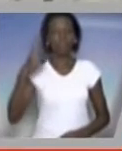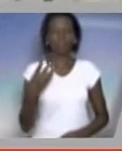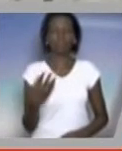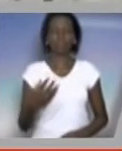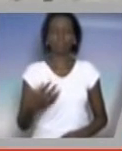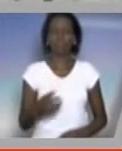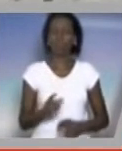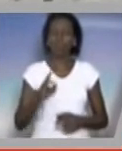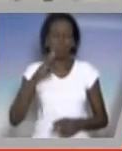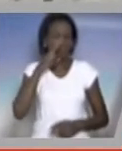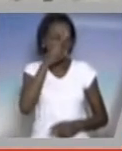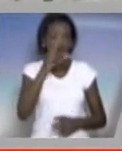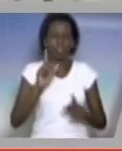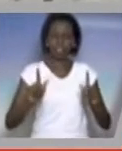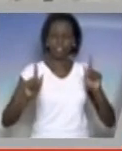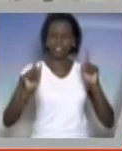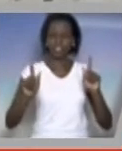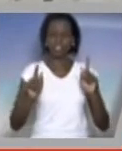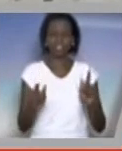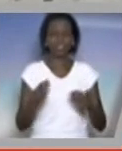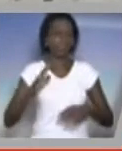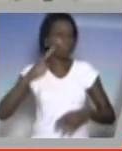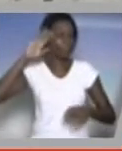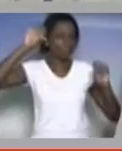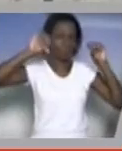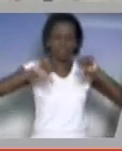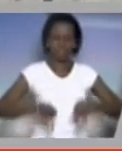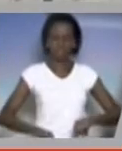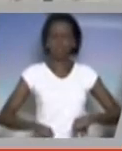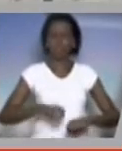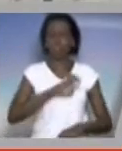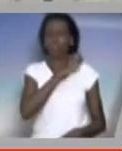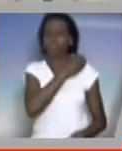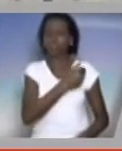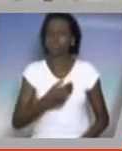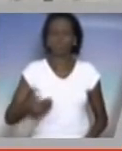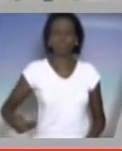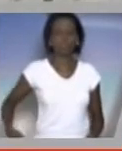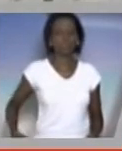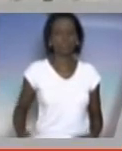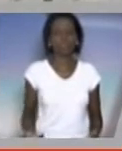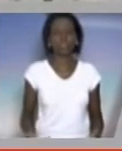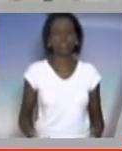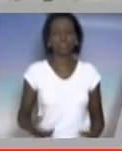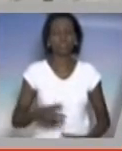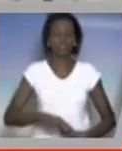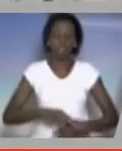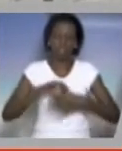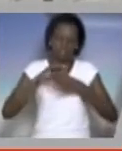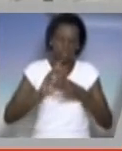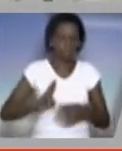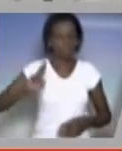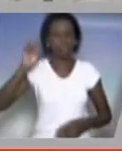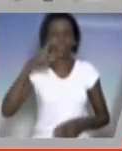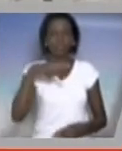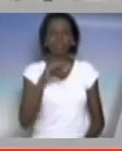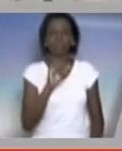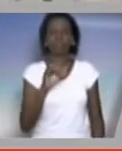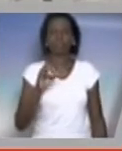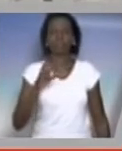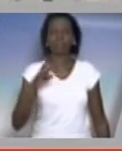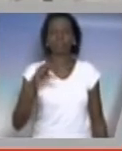de todos os tempos da rede estadual. Uma greve liderada pela POSP, denunciando a falta de investimento, denunciando